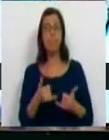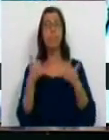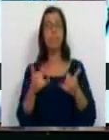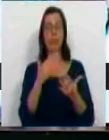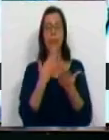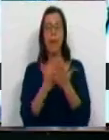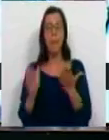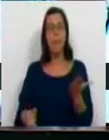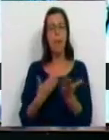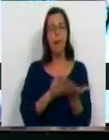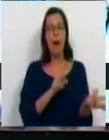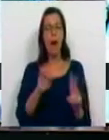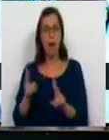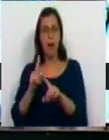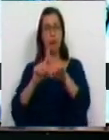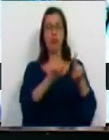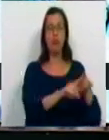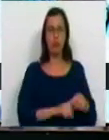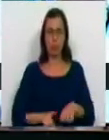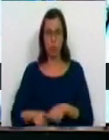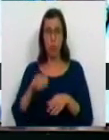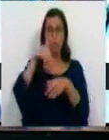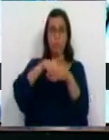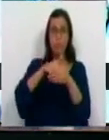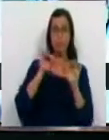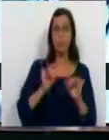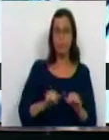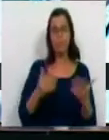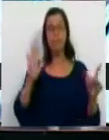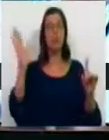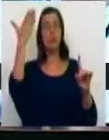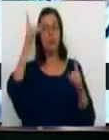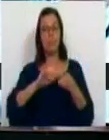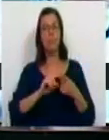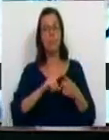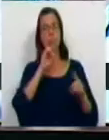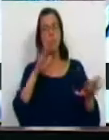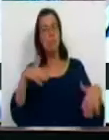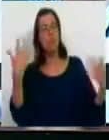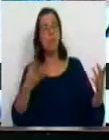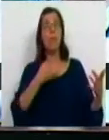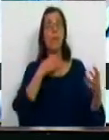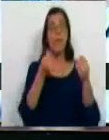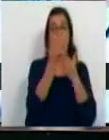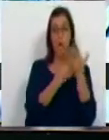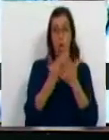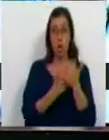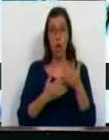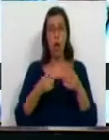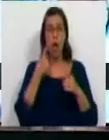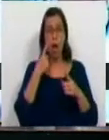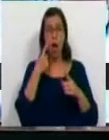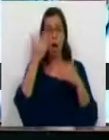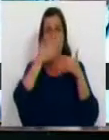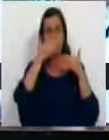consequência, a propostas alternativas e diversificadas no seu conteúdo. Em primeiro lugar, podemos falar de uma crise económica que se tem